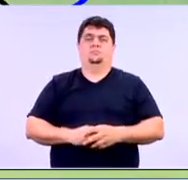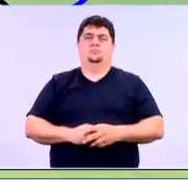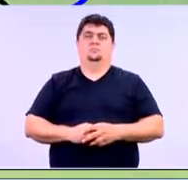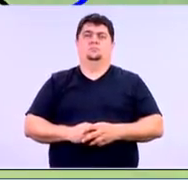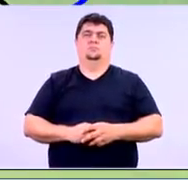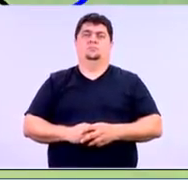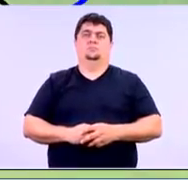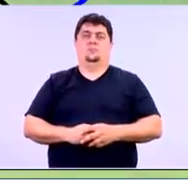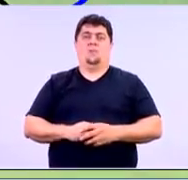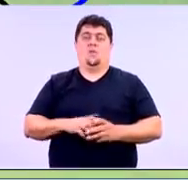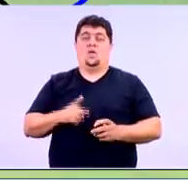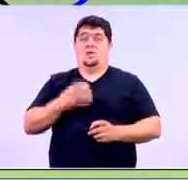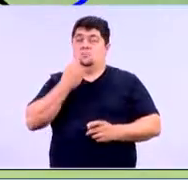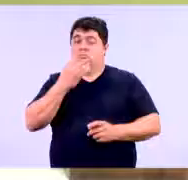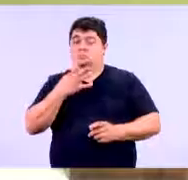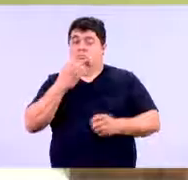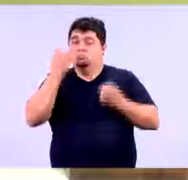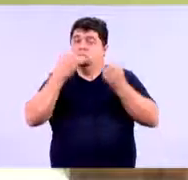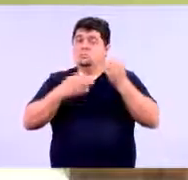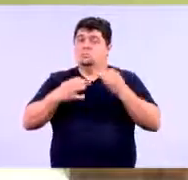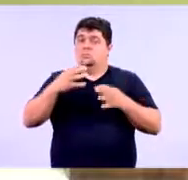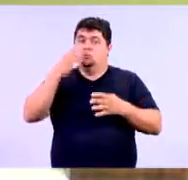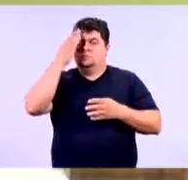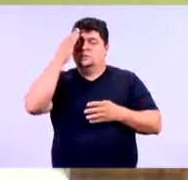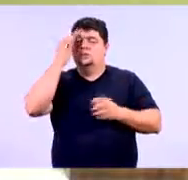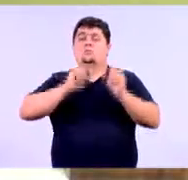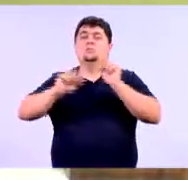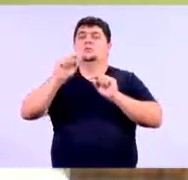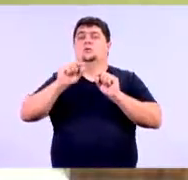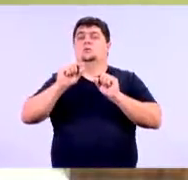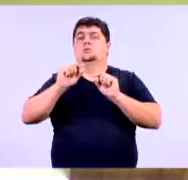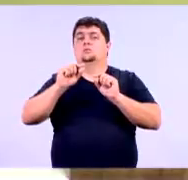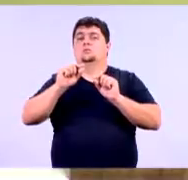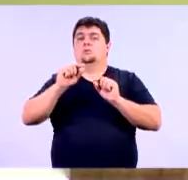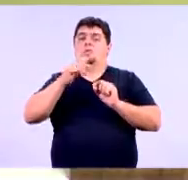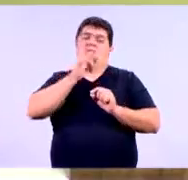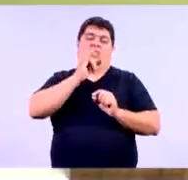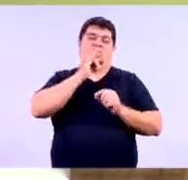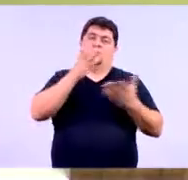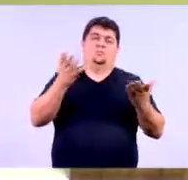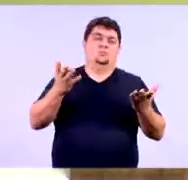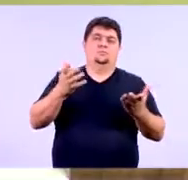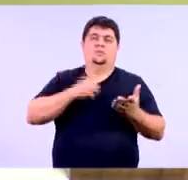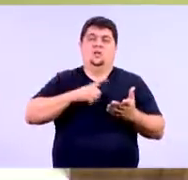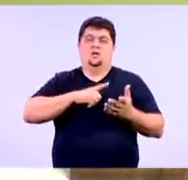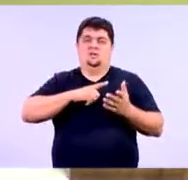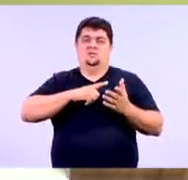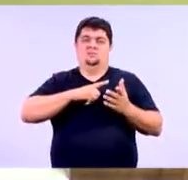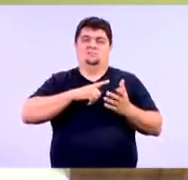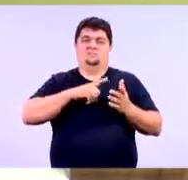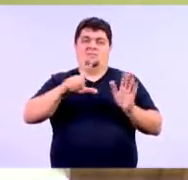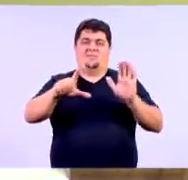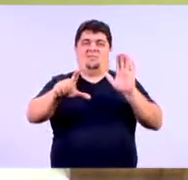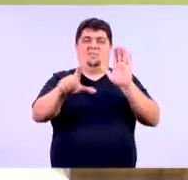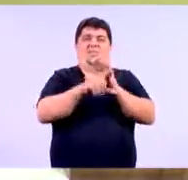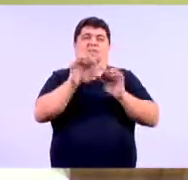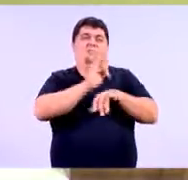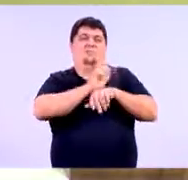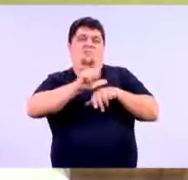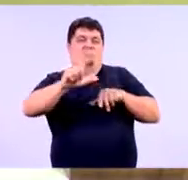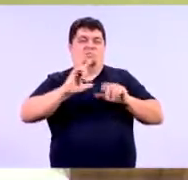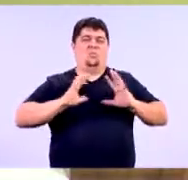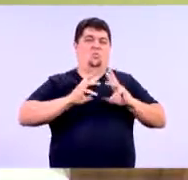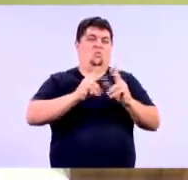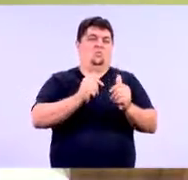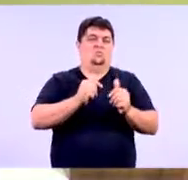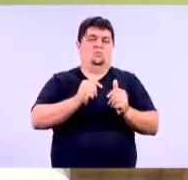E aí é interessante, professor, que vocês entendam o seguinte. Vamos supor, tem lá a Constituição Federal com as suas normas constitucionais.